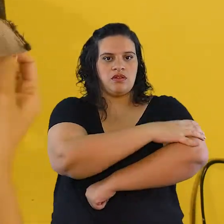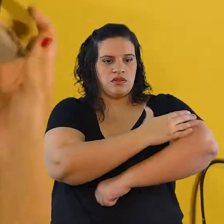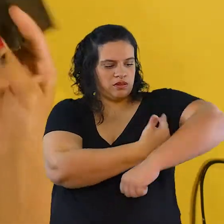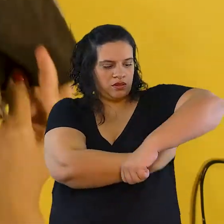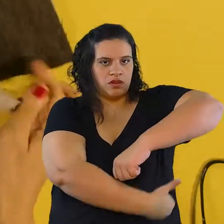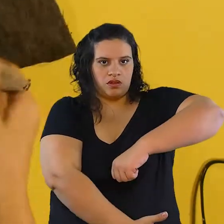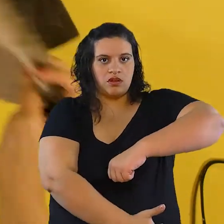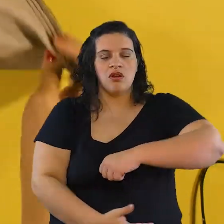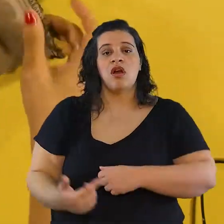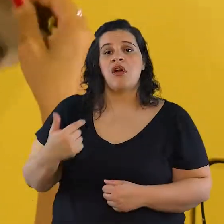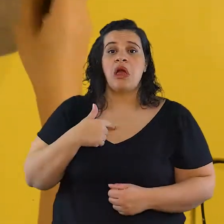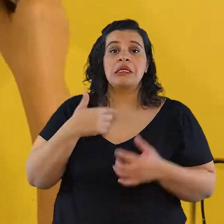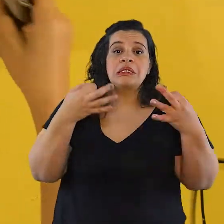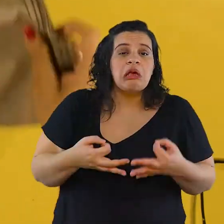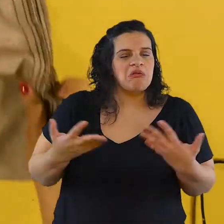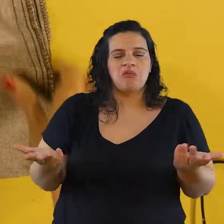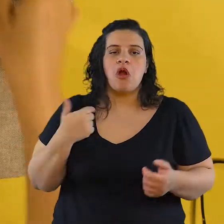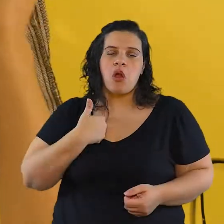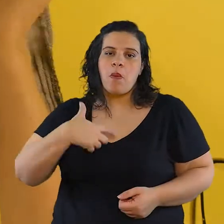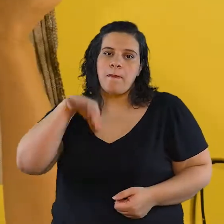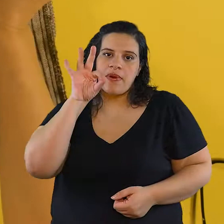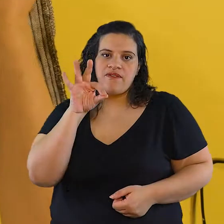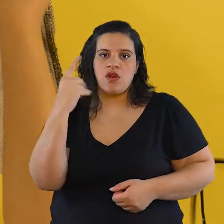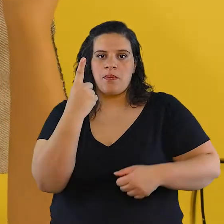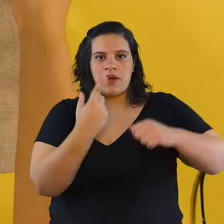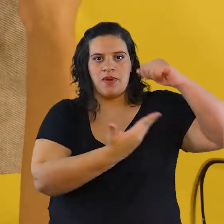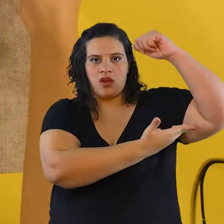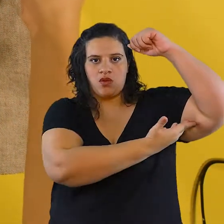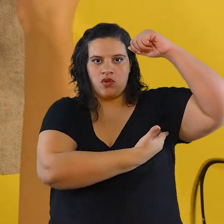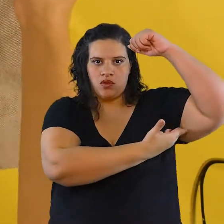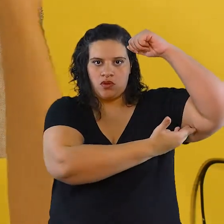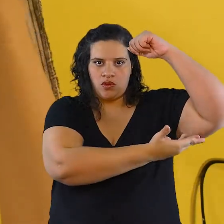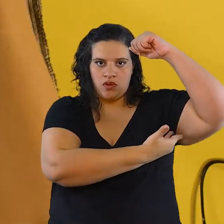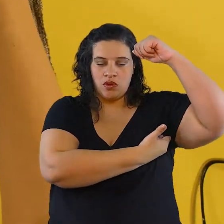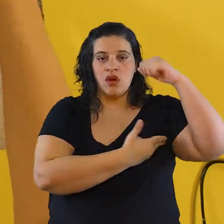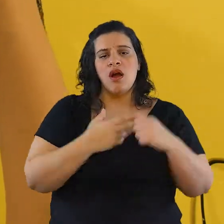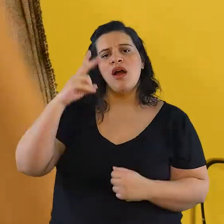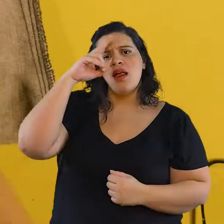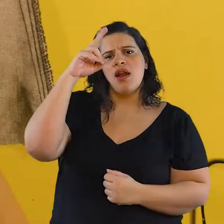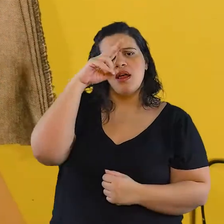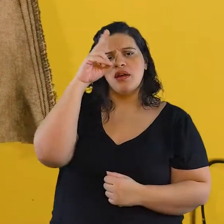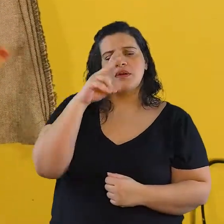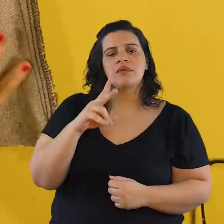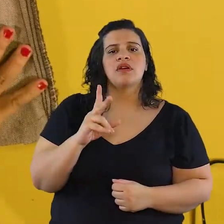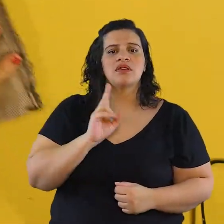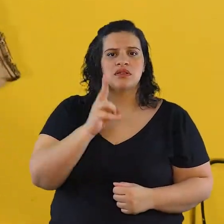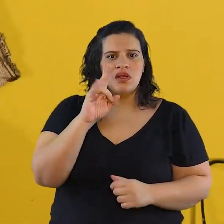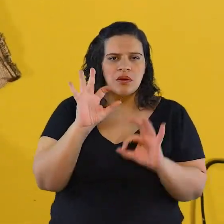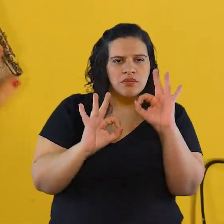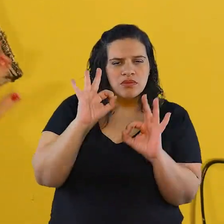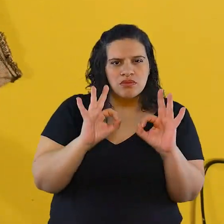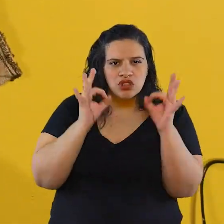lateral. Não tem uma ordem certa. Eu gosto de colar primeiro a parte de baixo da manga. Lembra